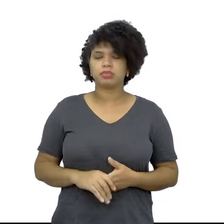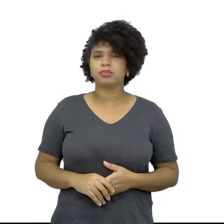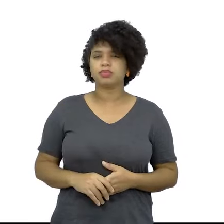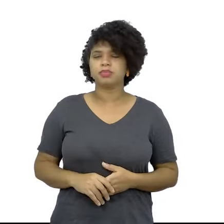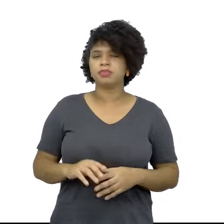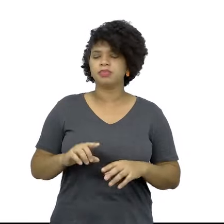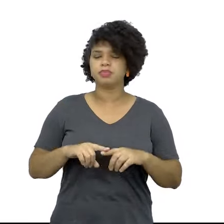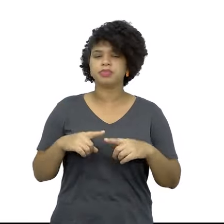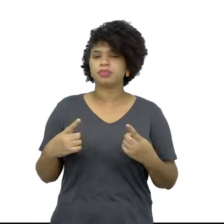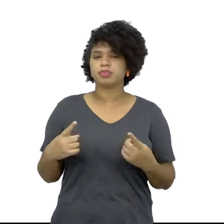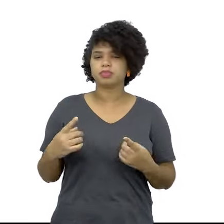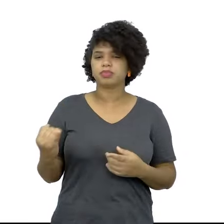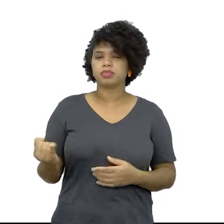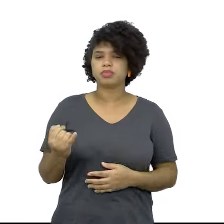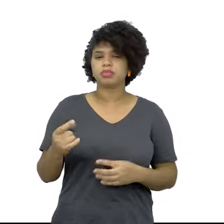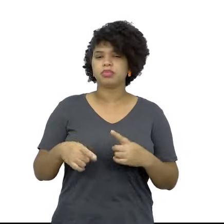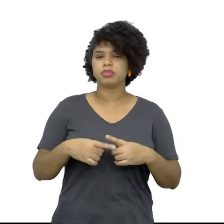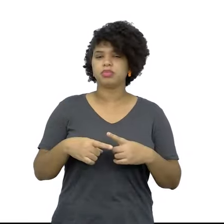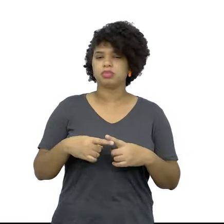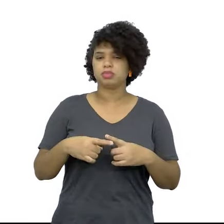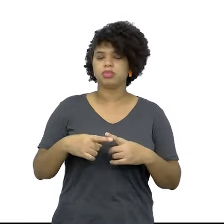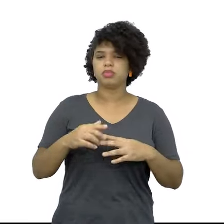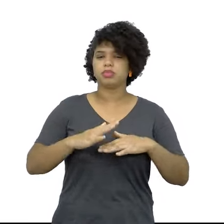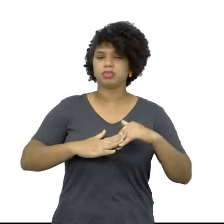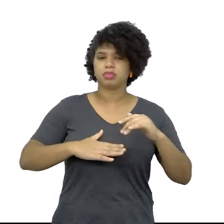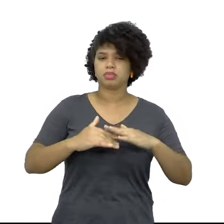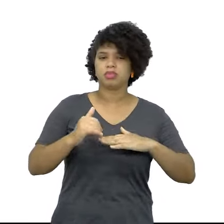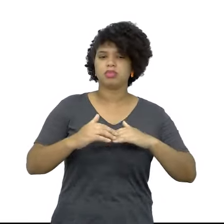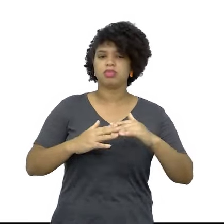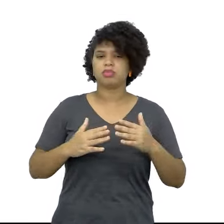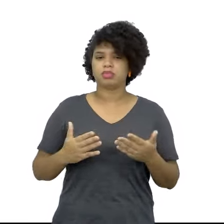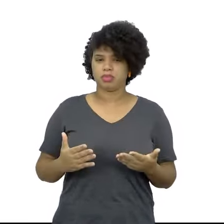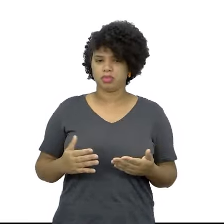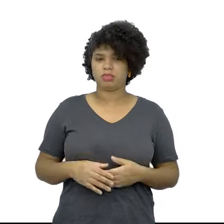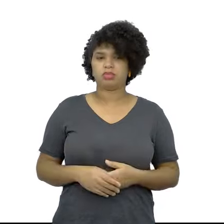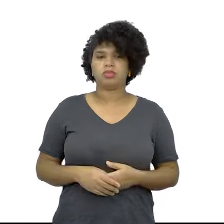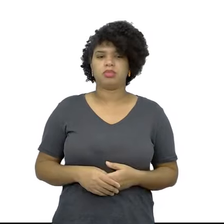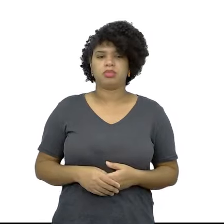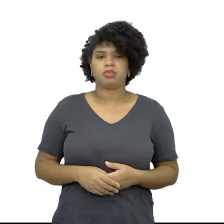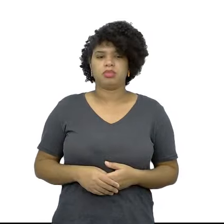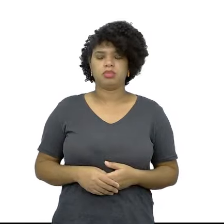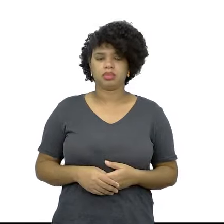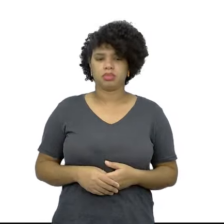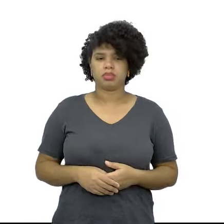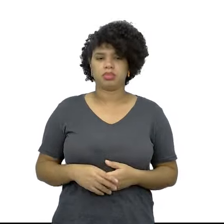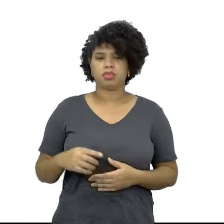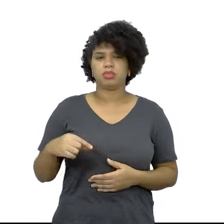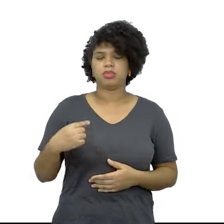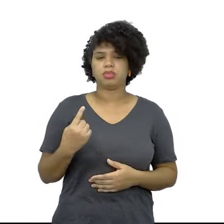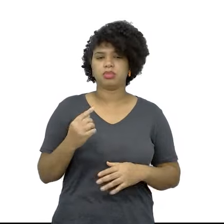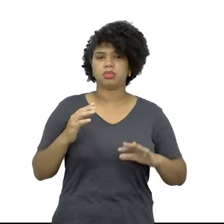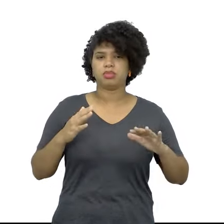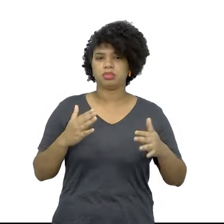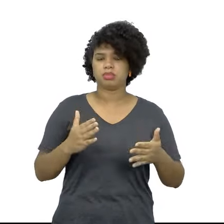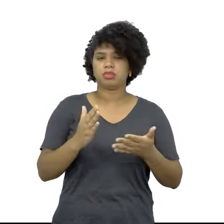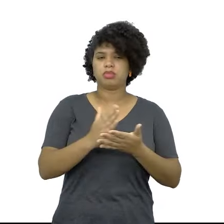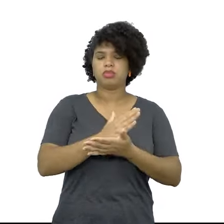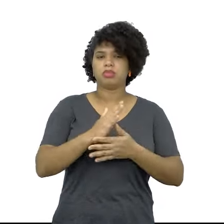por que é necessário estabelecer essas habilidades essenciais? por que é necessário priorizar